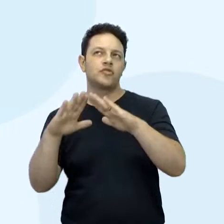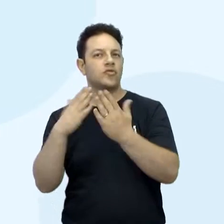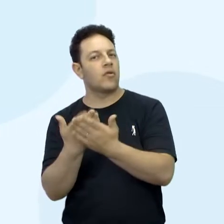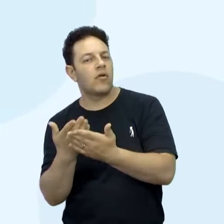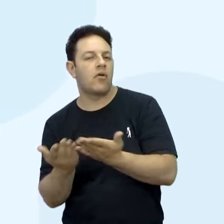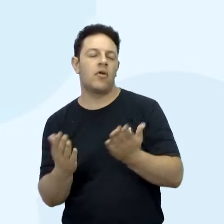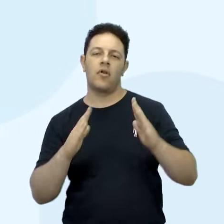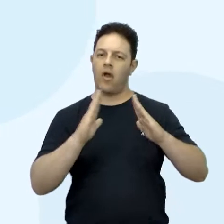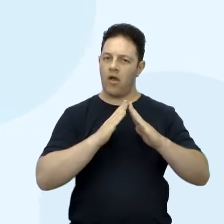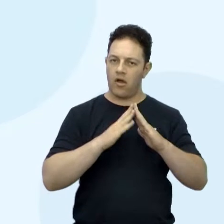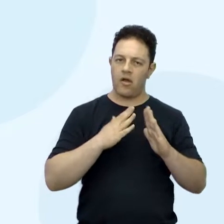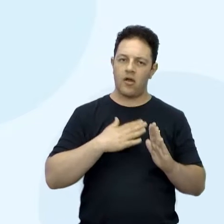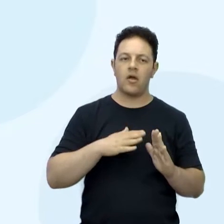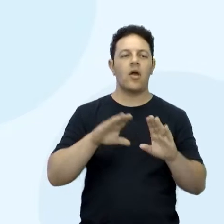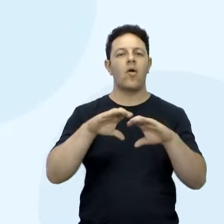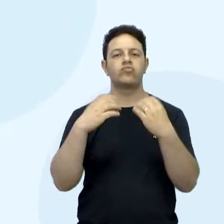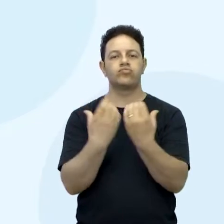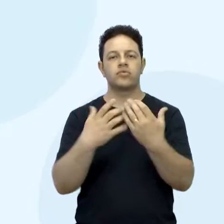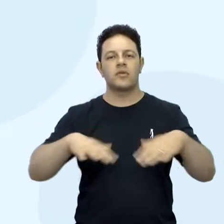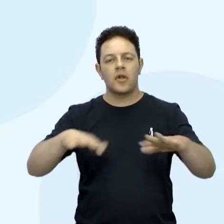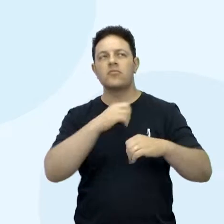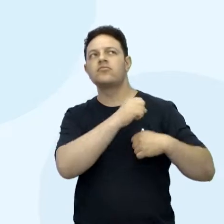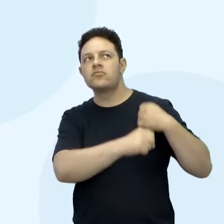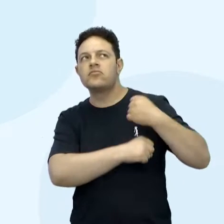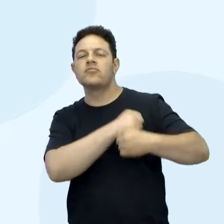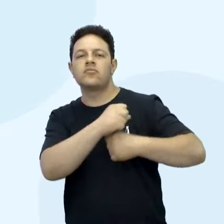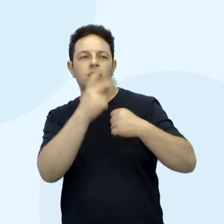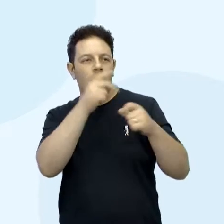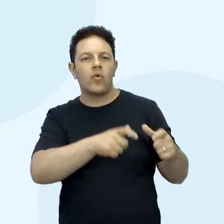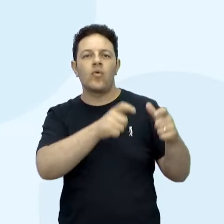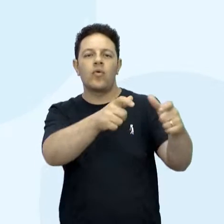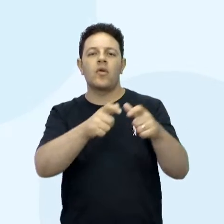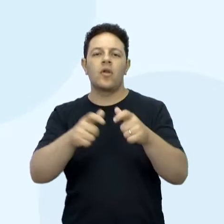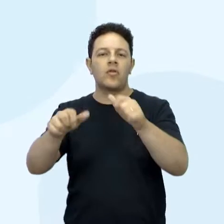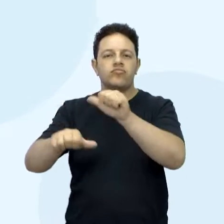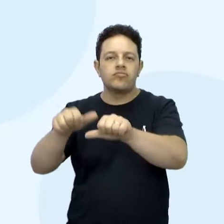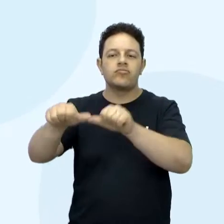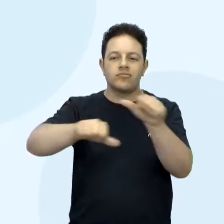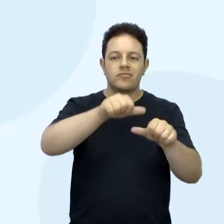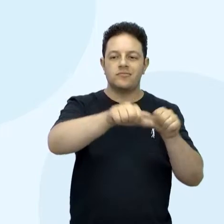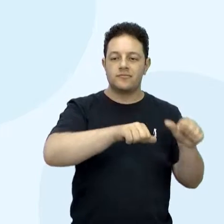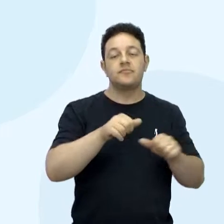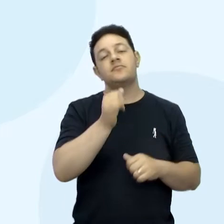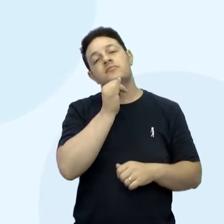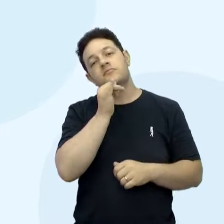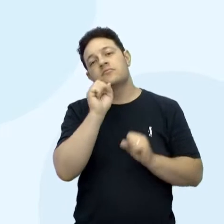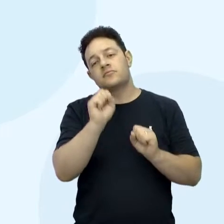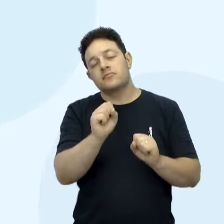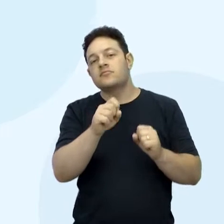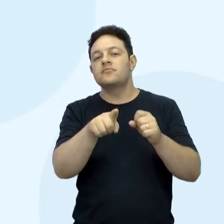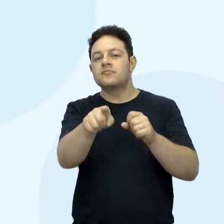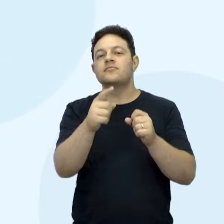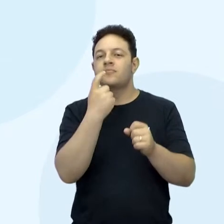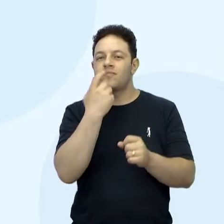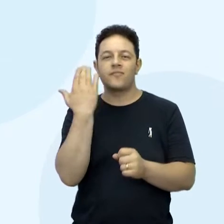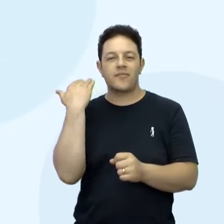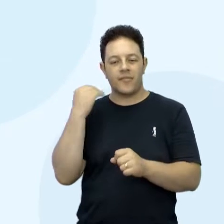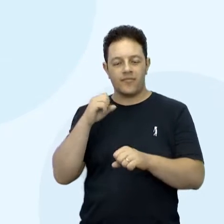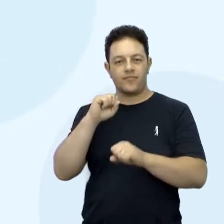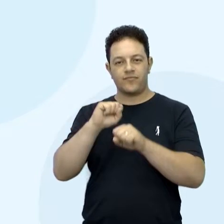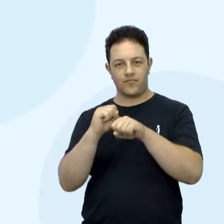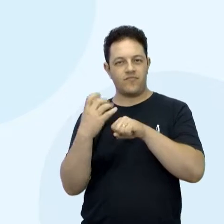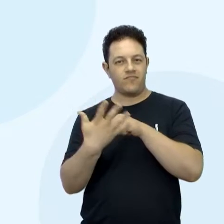casa, comunidade, ao longo dos anos. Vocês podem usar como exemplo as mudanças ocorridas durante a pandemia